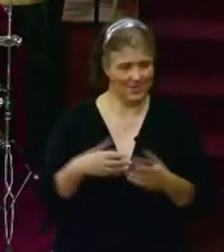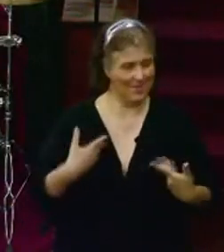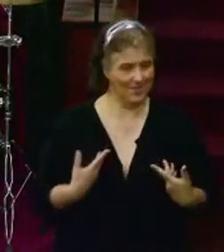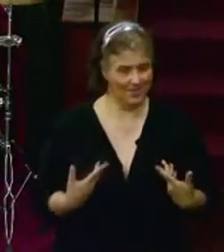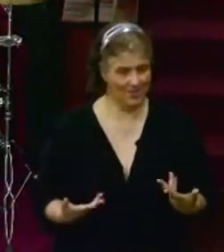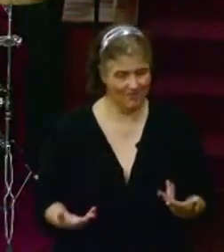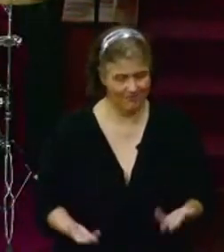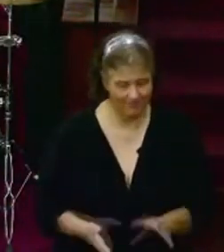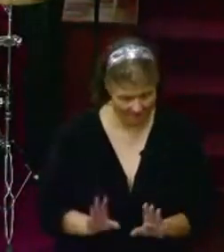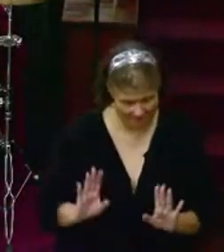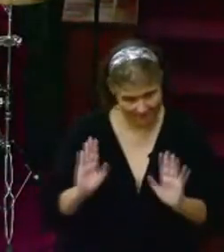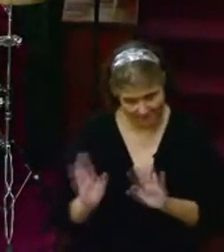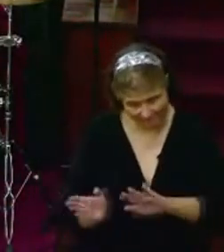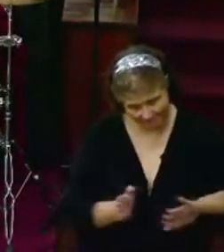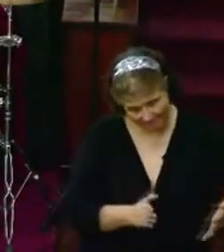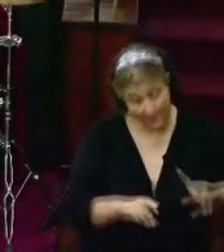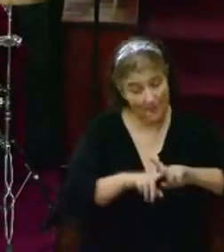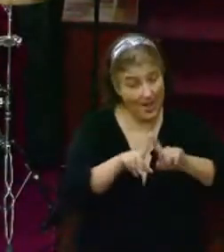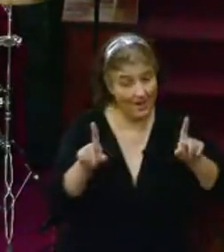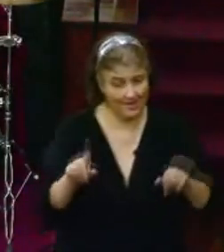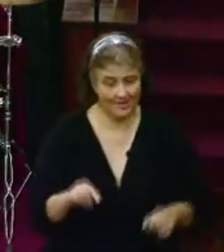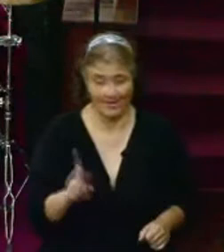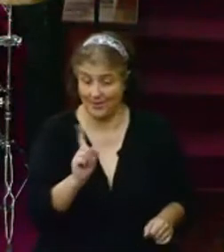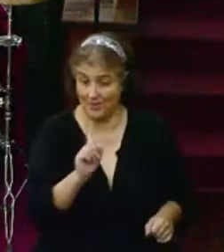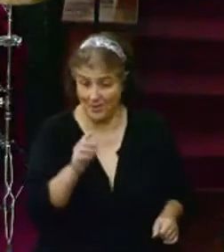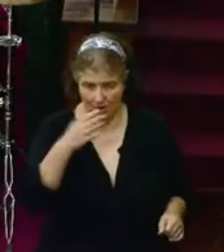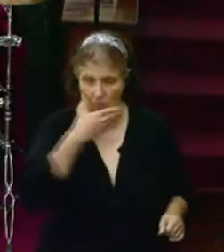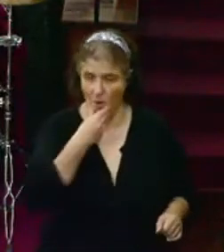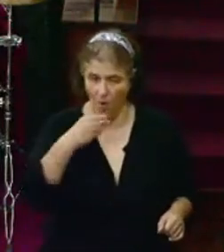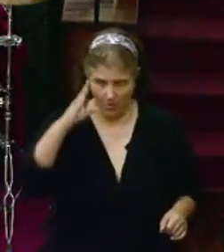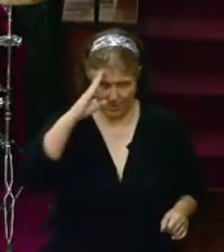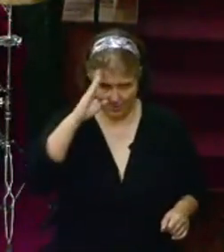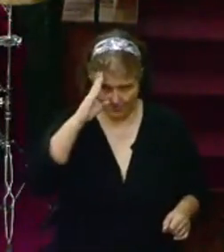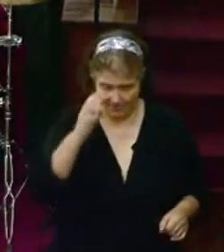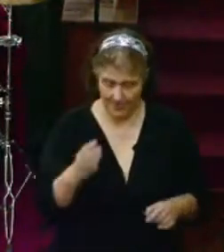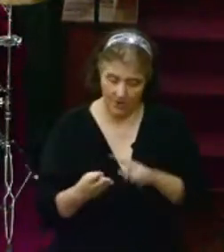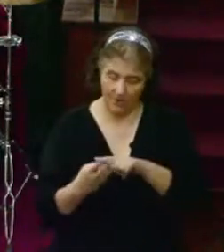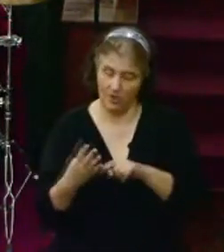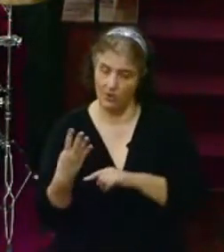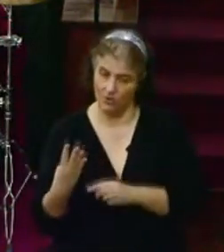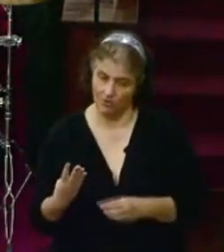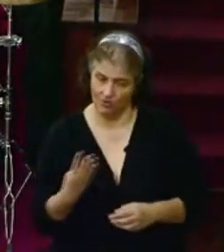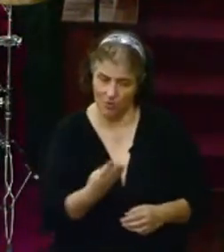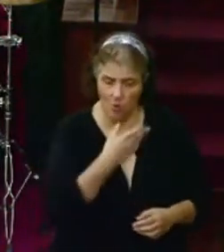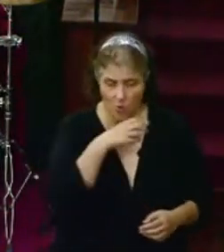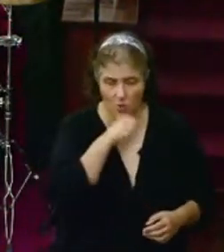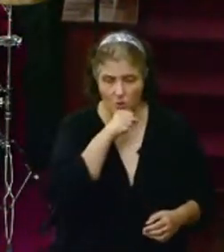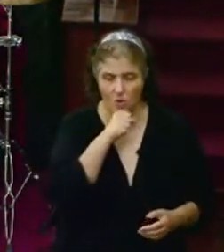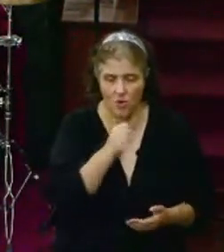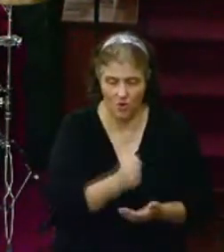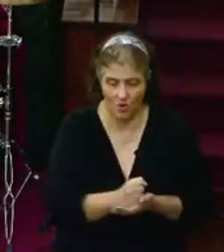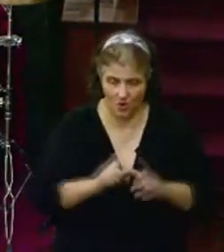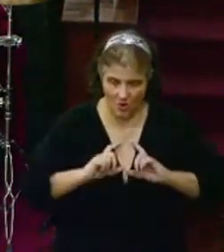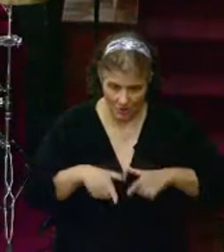vale ressaltar aqui que ainda não é o centurião que está falando. Quem está falando aqui são os anciãos judeus, que